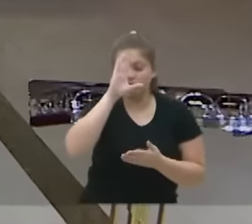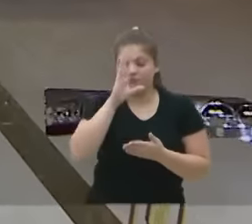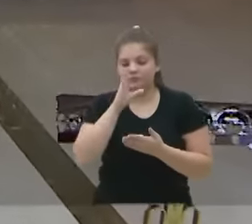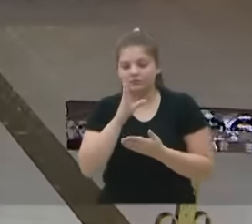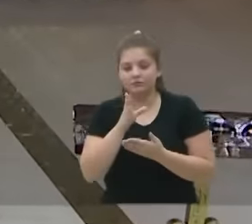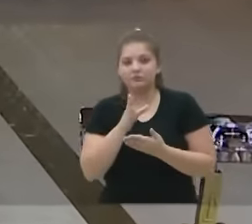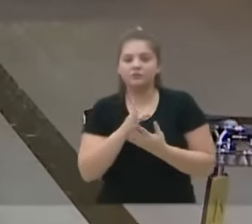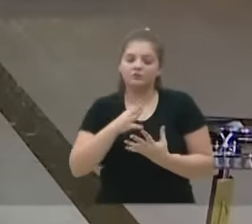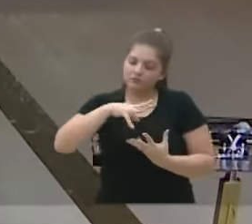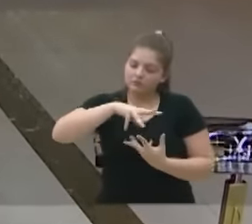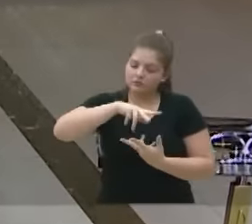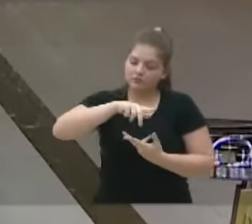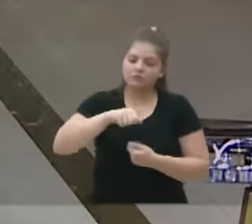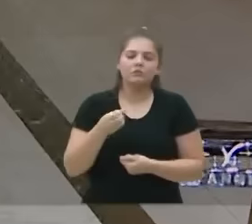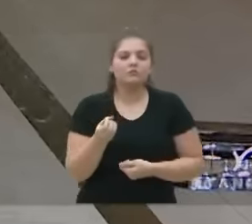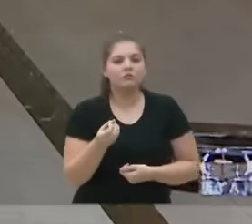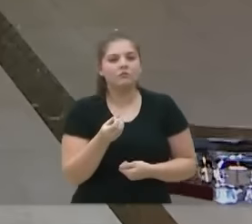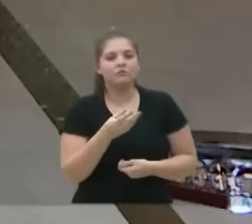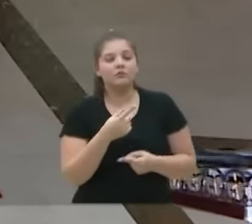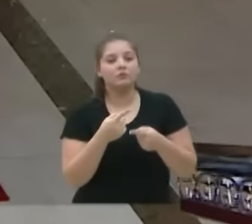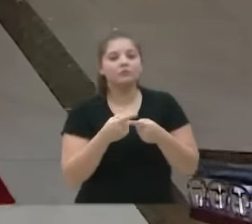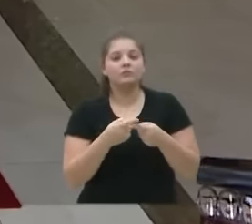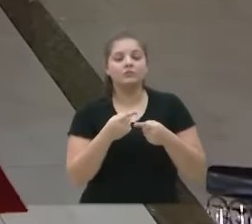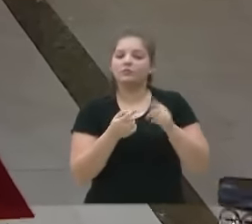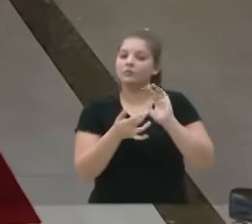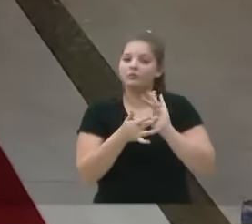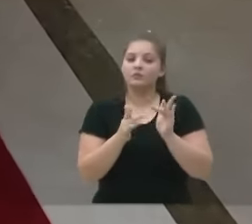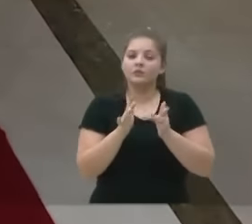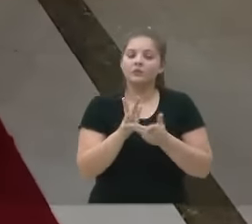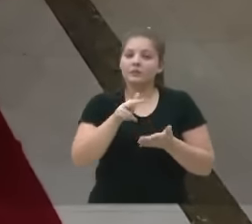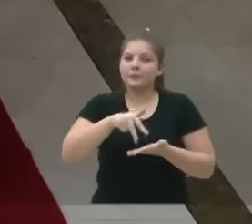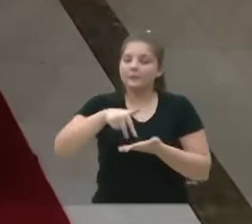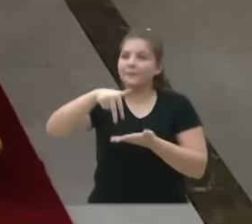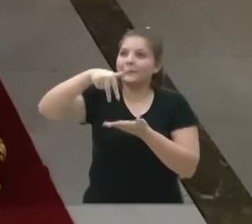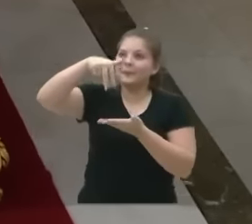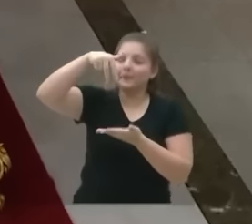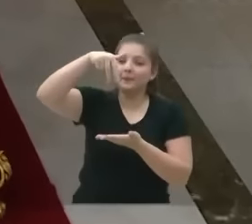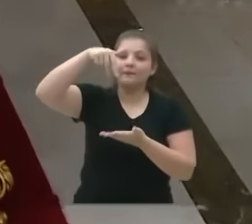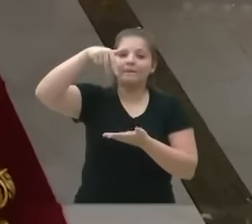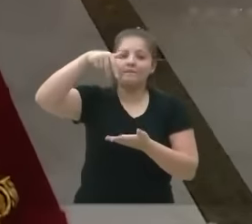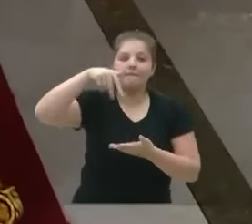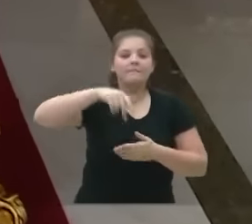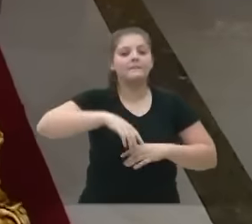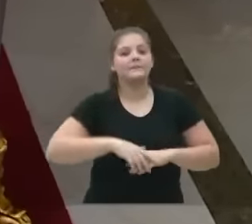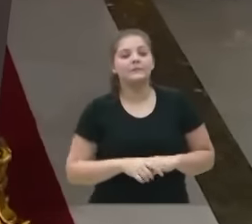Ressuscitou.